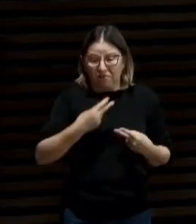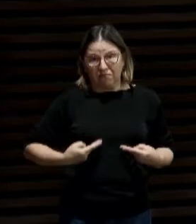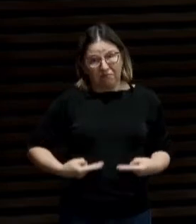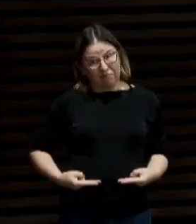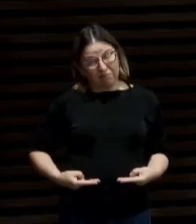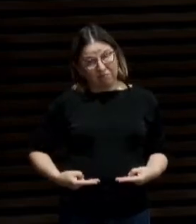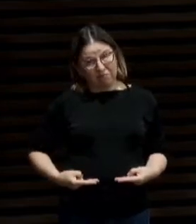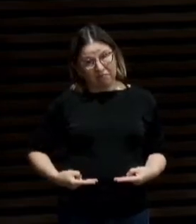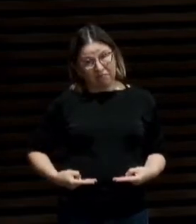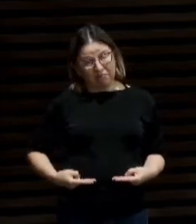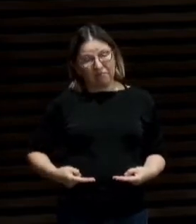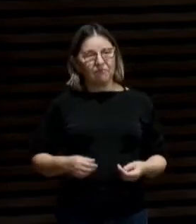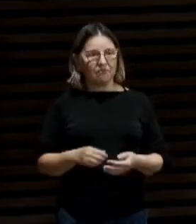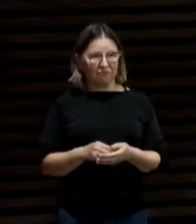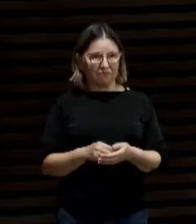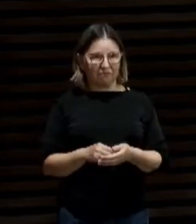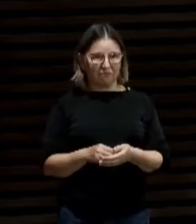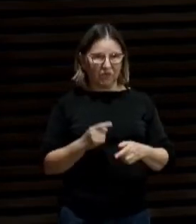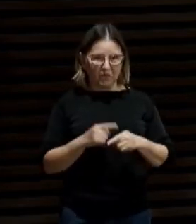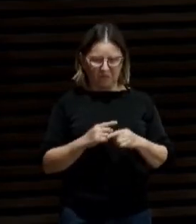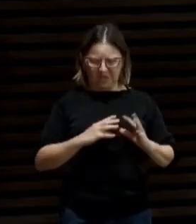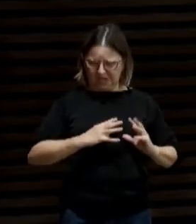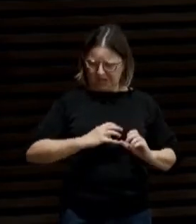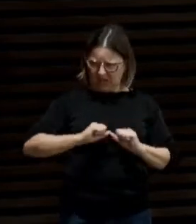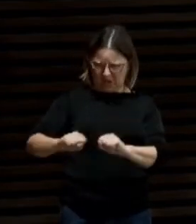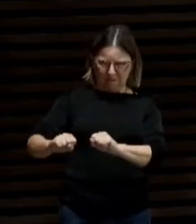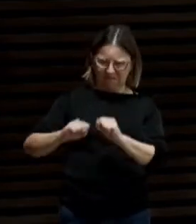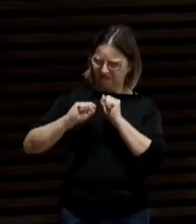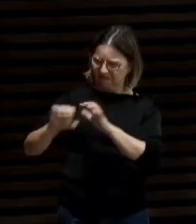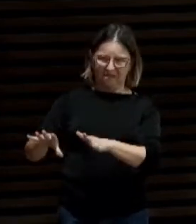nudez, ficou nu, porque arrancaram a roupa dele.